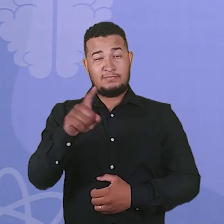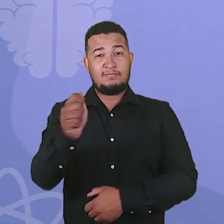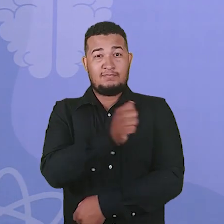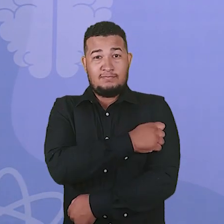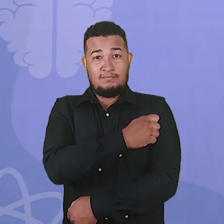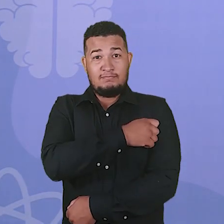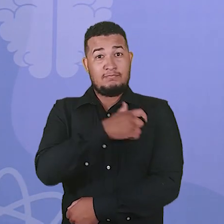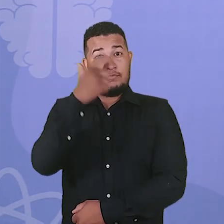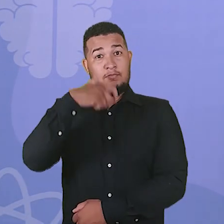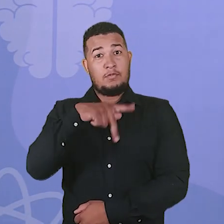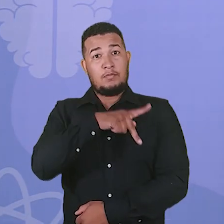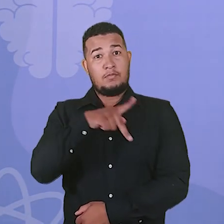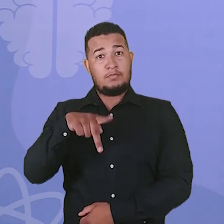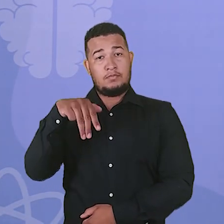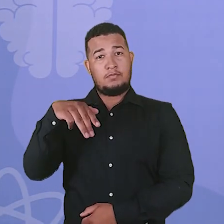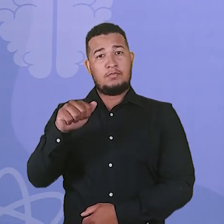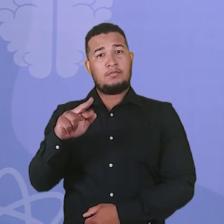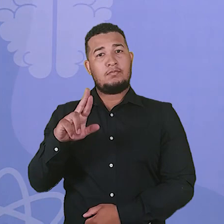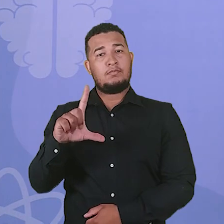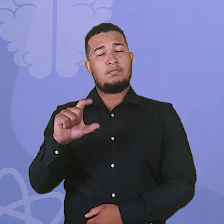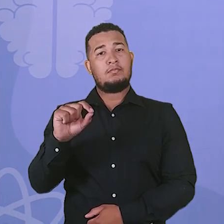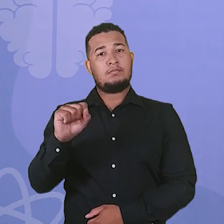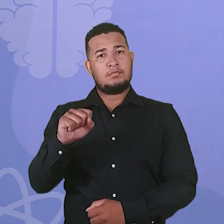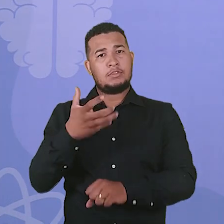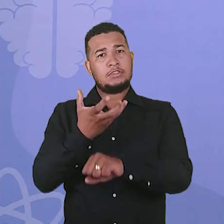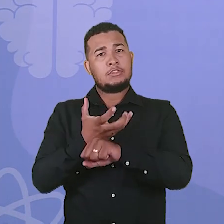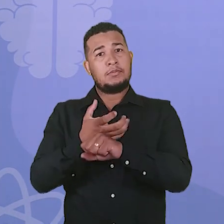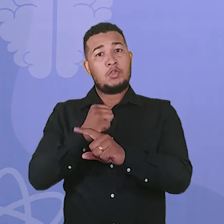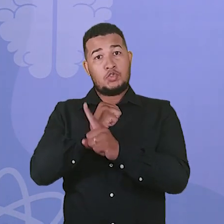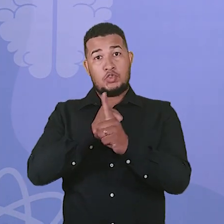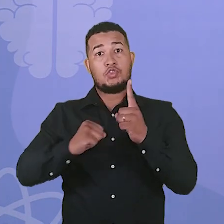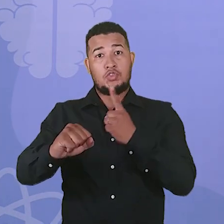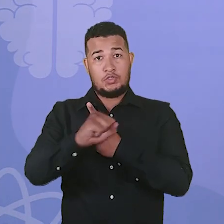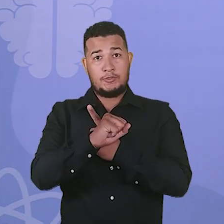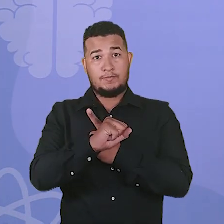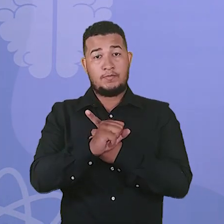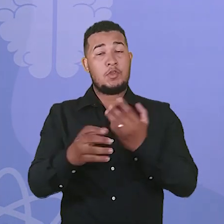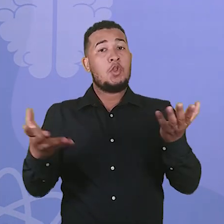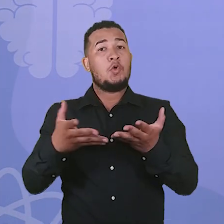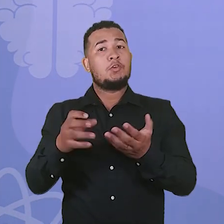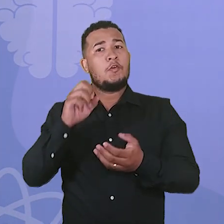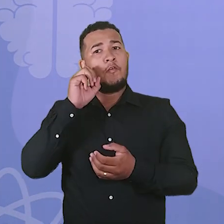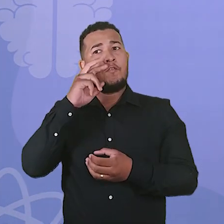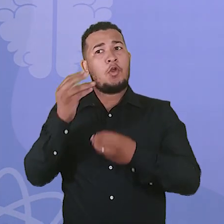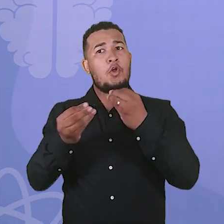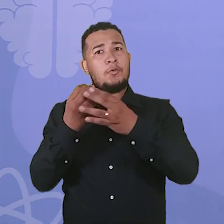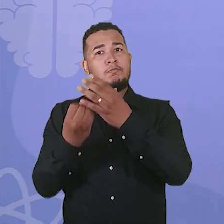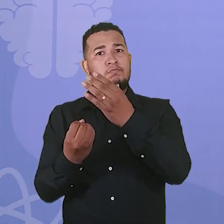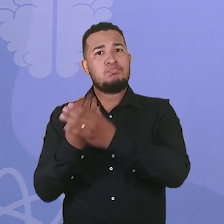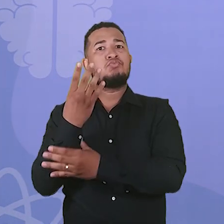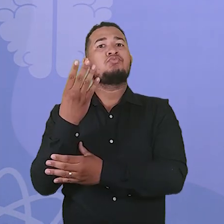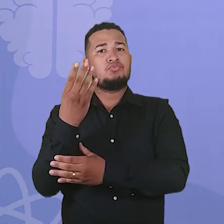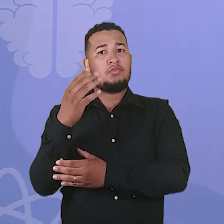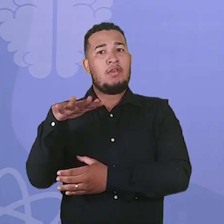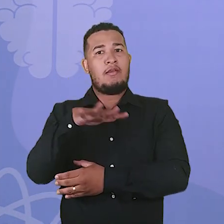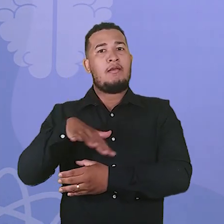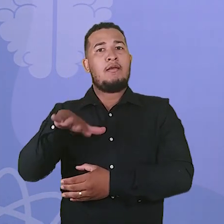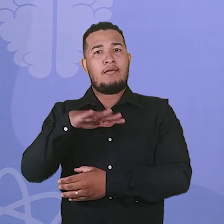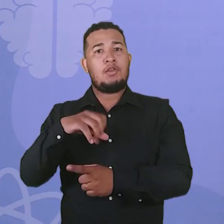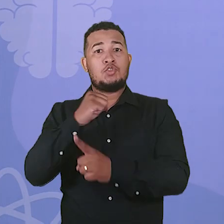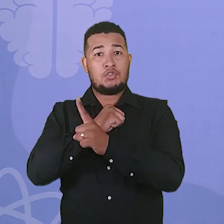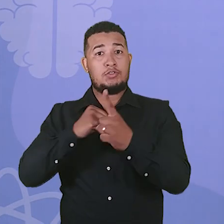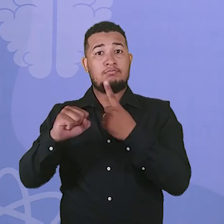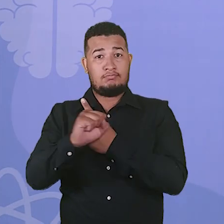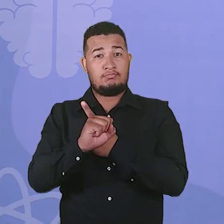Olá, alunos. Eu sou o professor Marlos, de Sociologia, e hoje nós vamos ver o surgimento dessa ciência